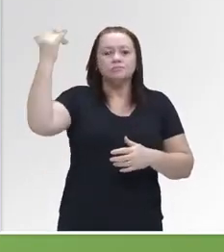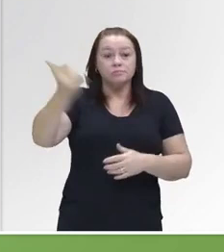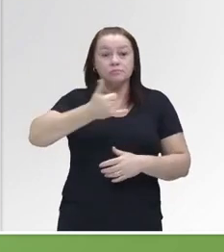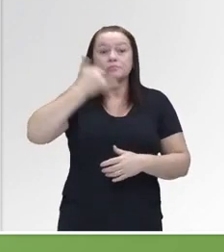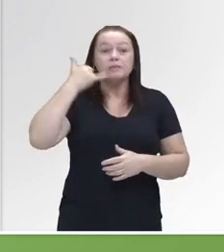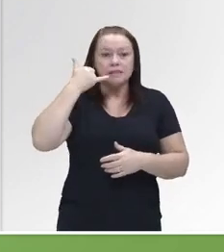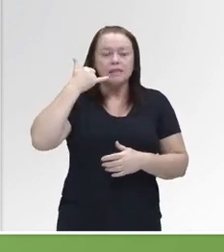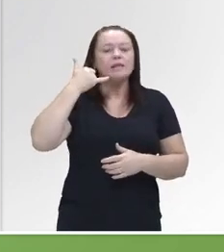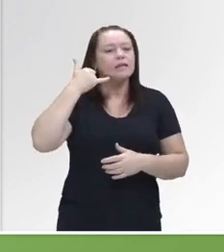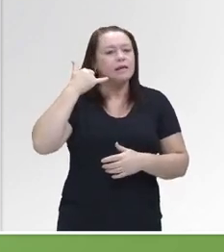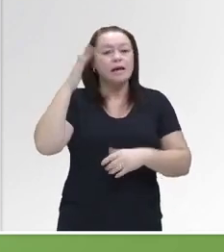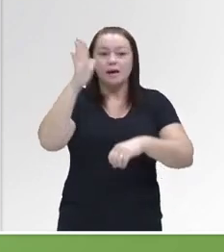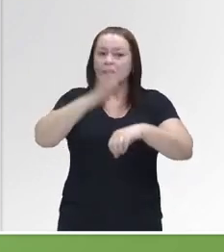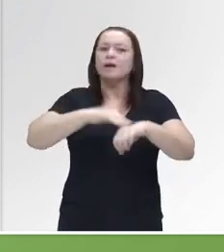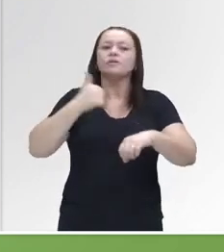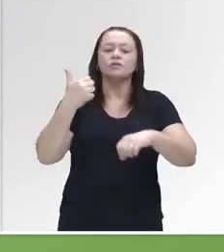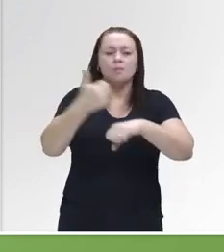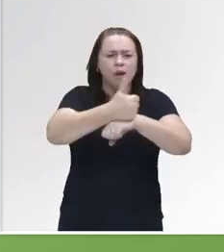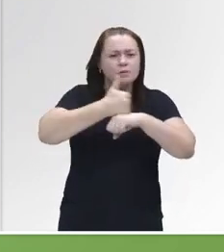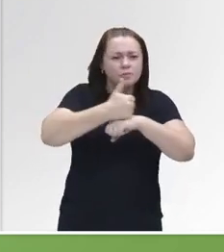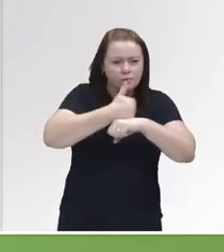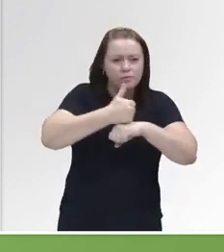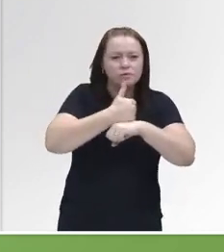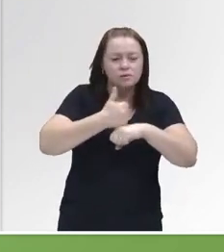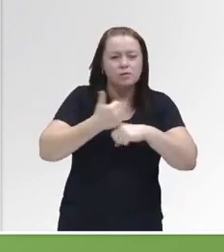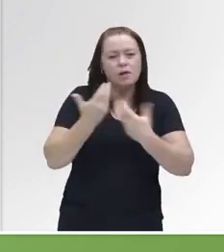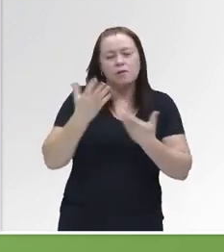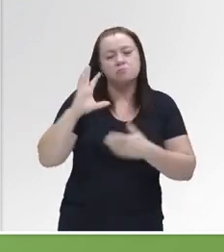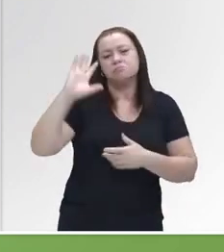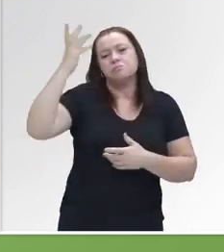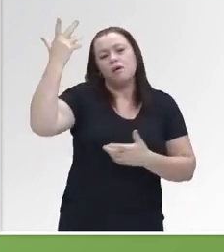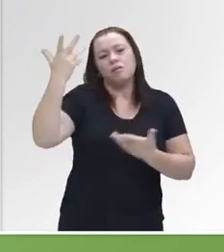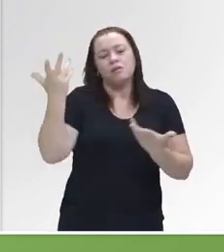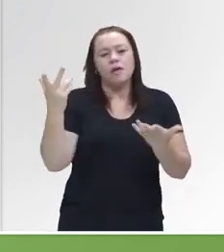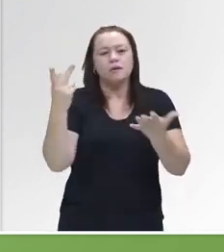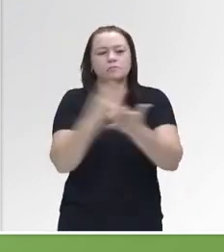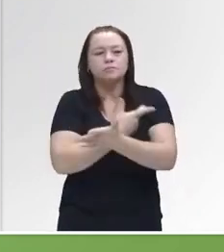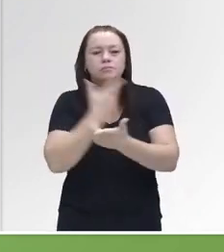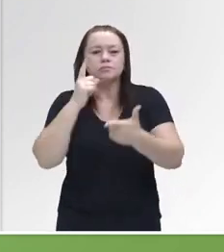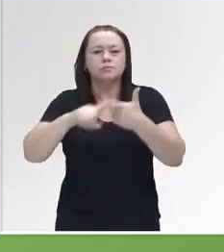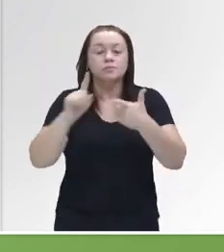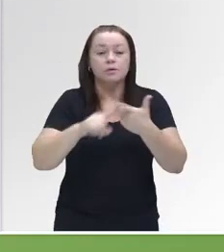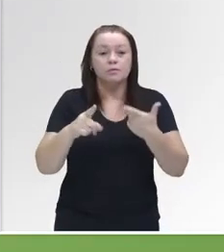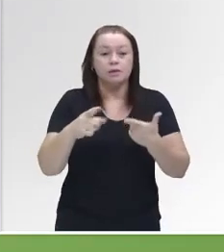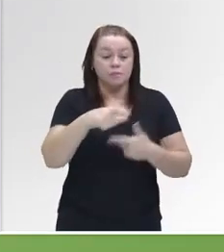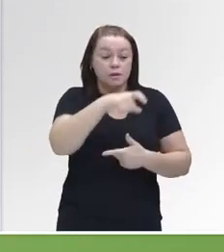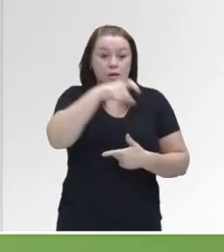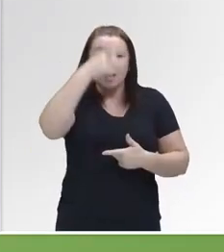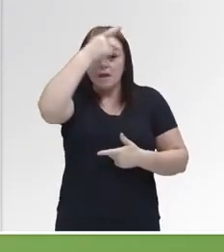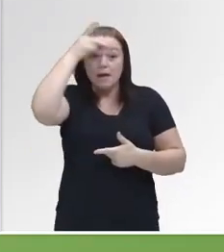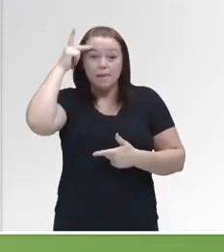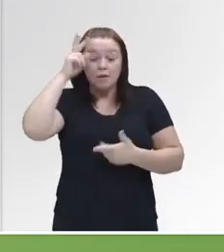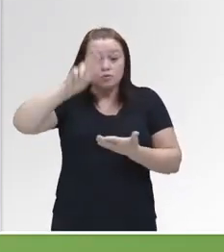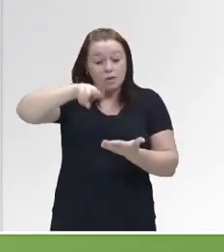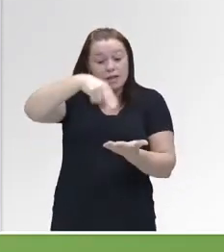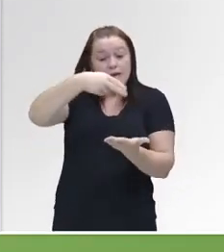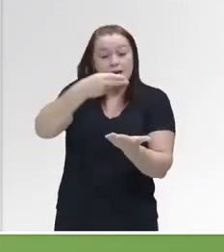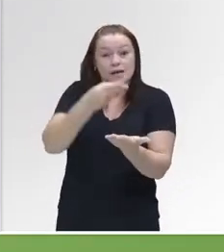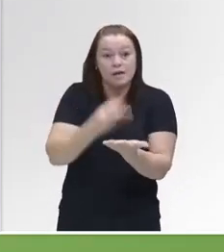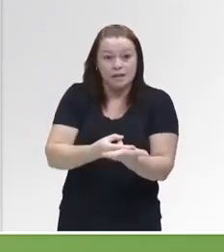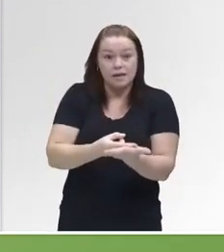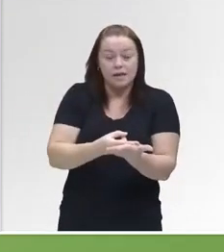para socorros com acidentes, tá bom? Onde a pessoa está inconsciente ou não consegue, de uma certa